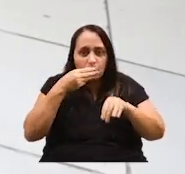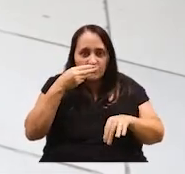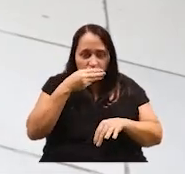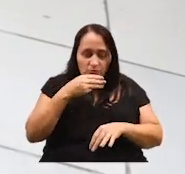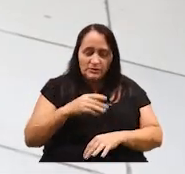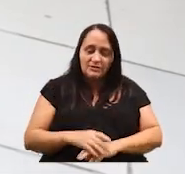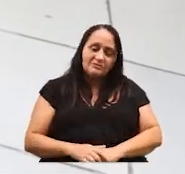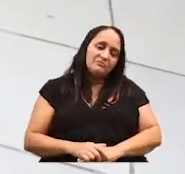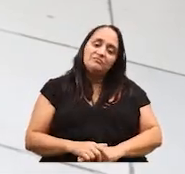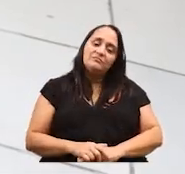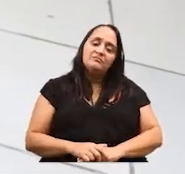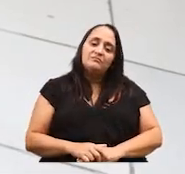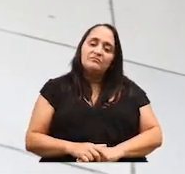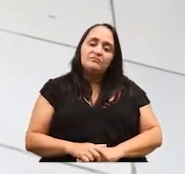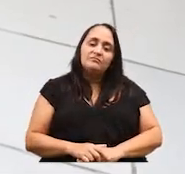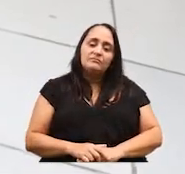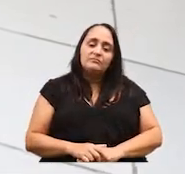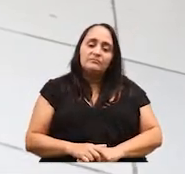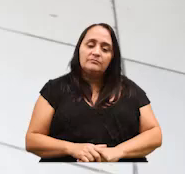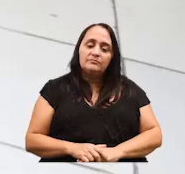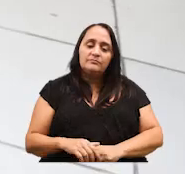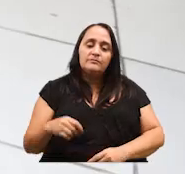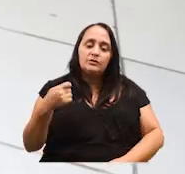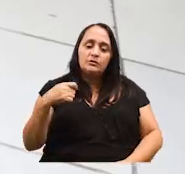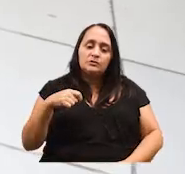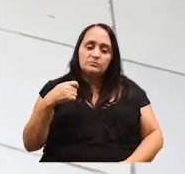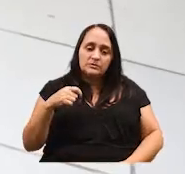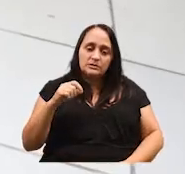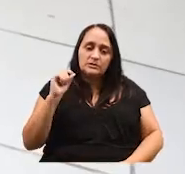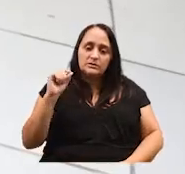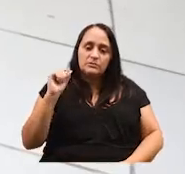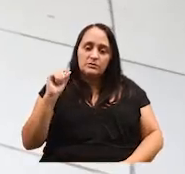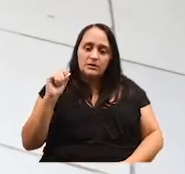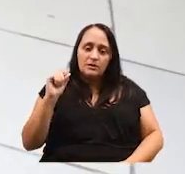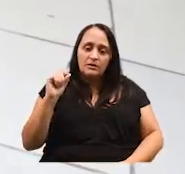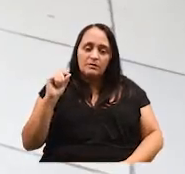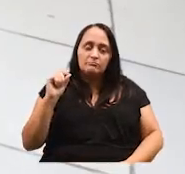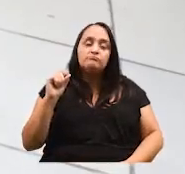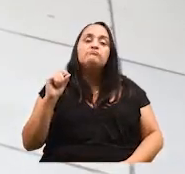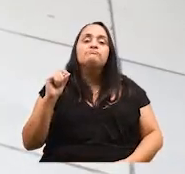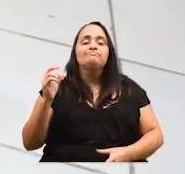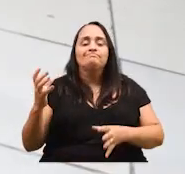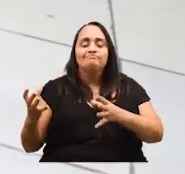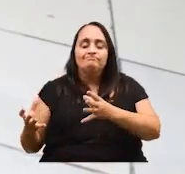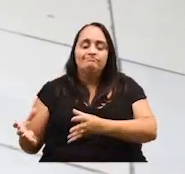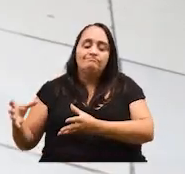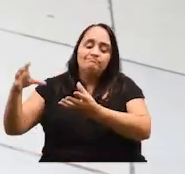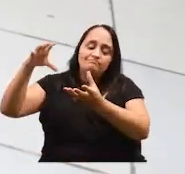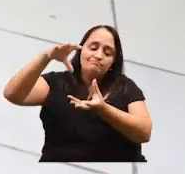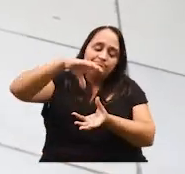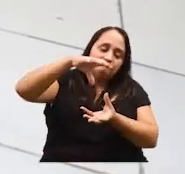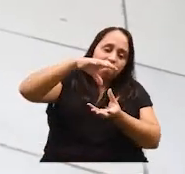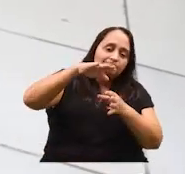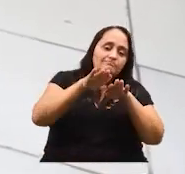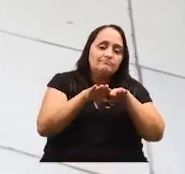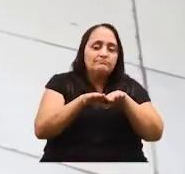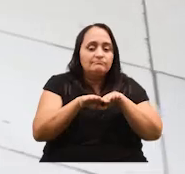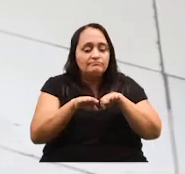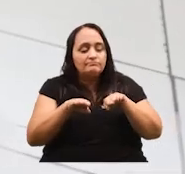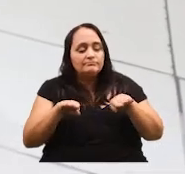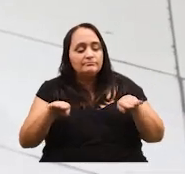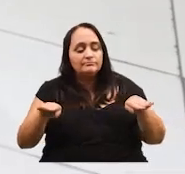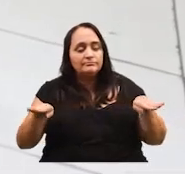agora com essa cocada? A gente precisa Colocar no recipiente. colocar aqui nesse refratário, né? Nessa